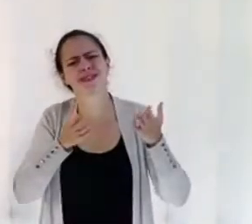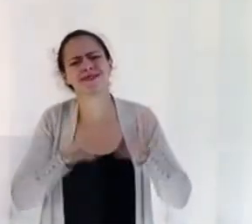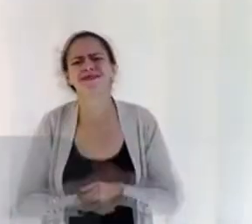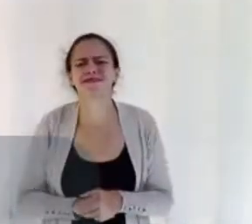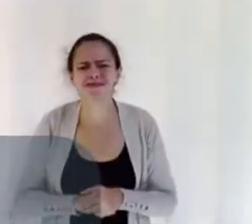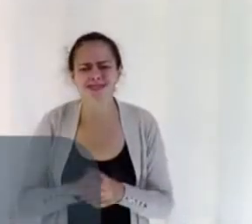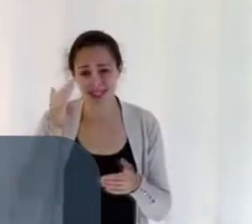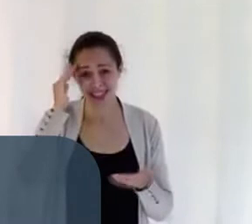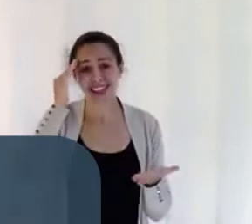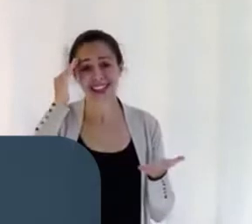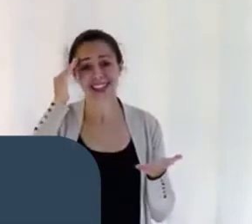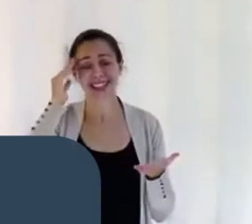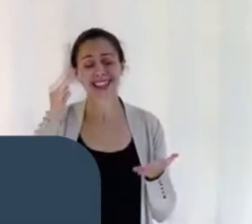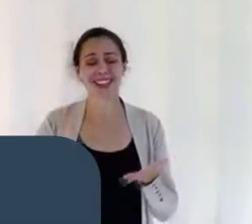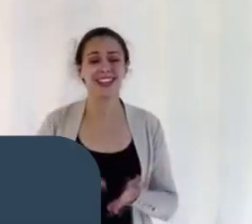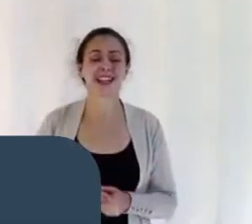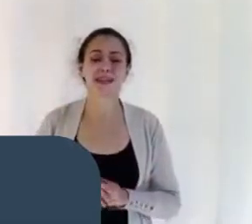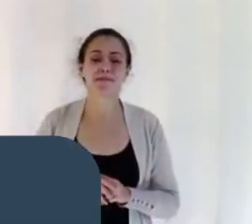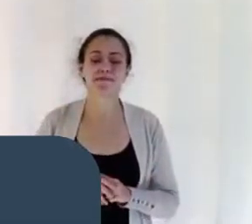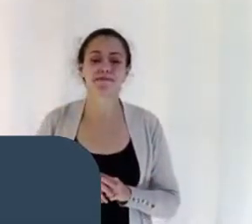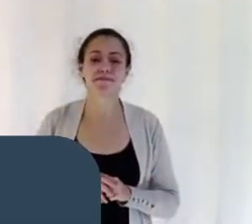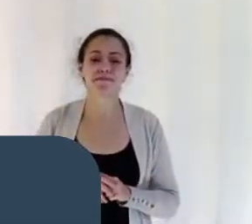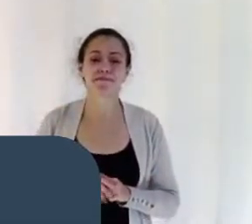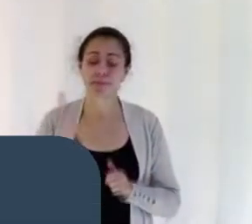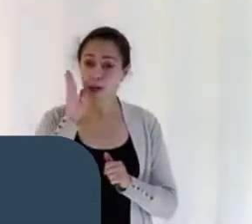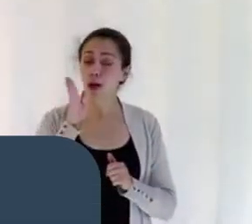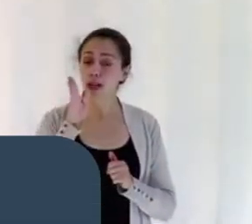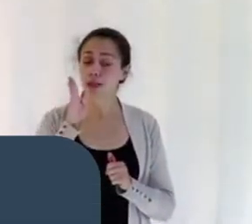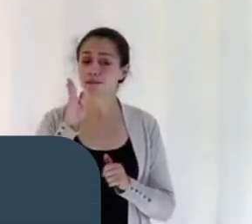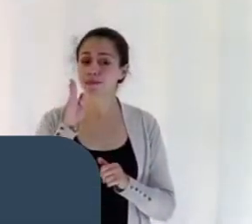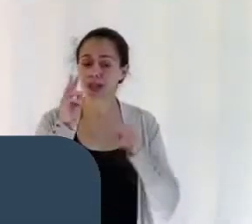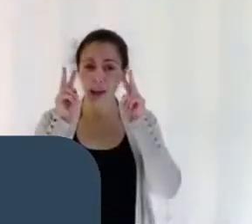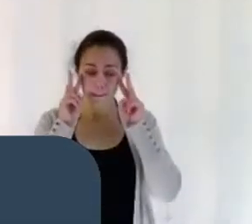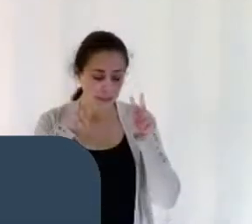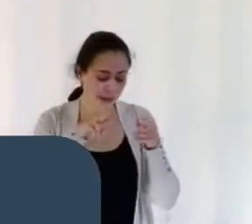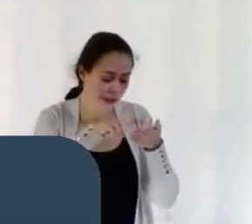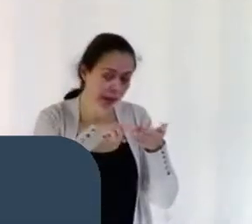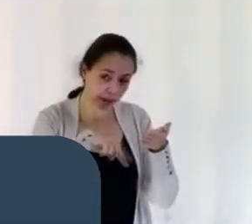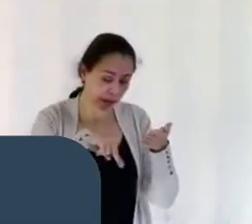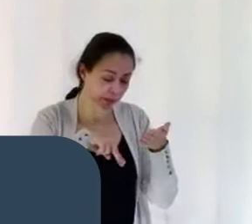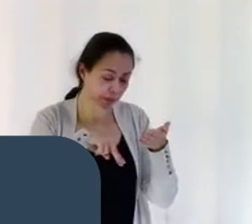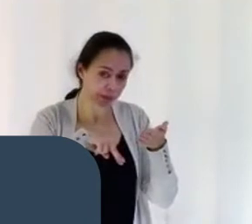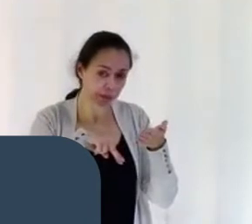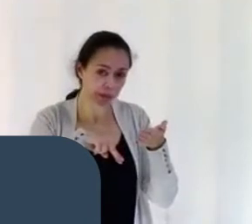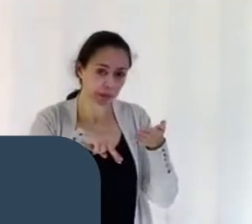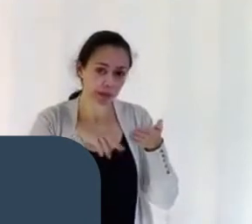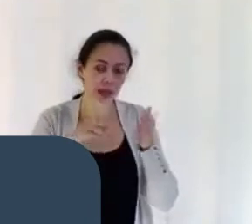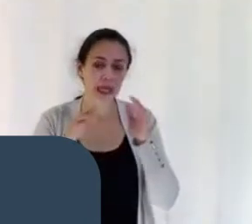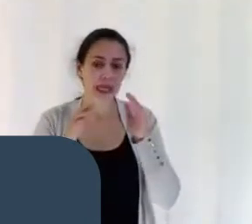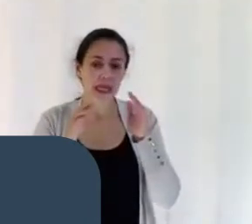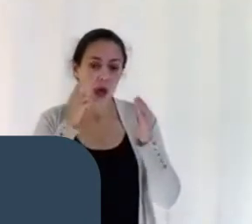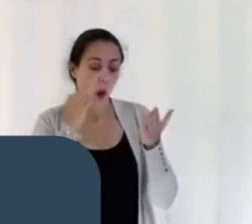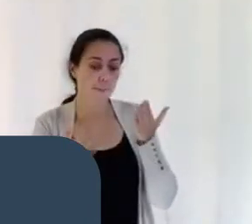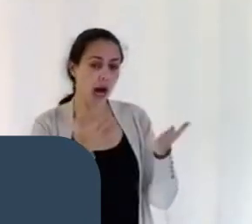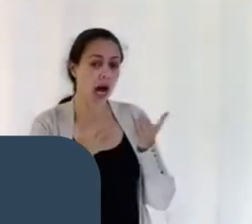coisa muito interessante a respeito de Cristo, ao fazer comparação com o animal que é oferecido como